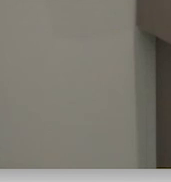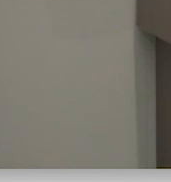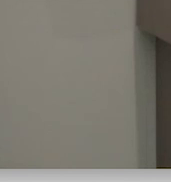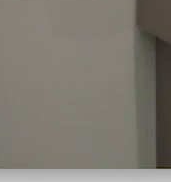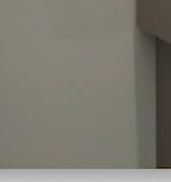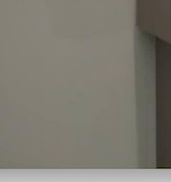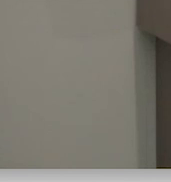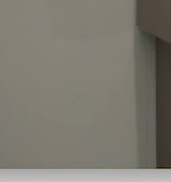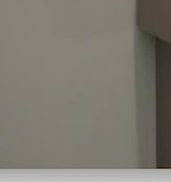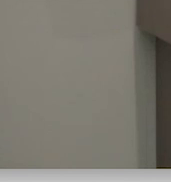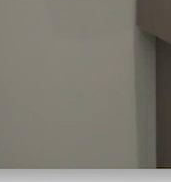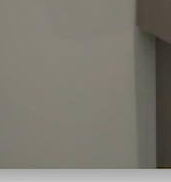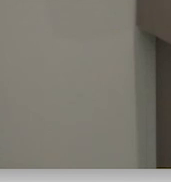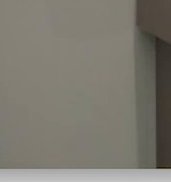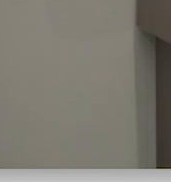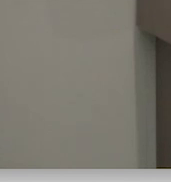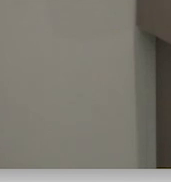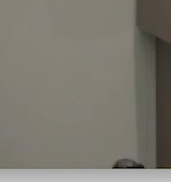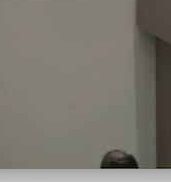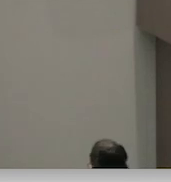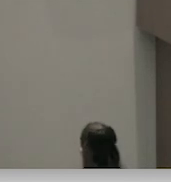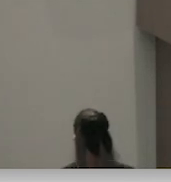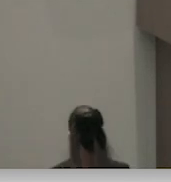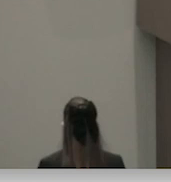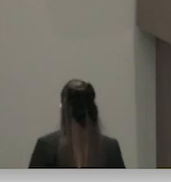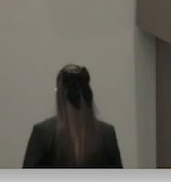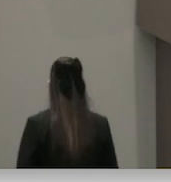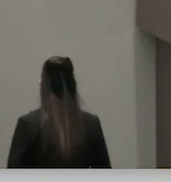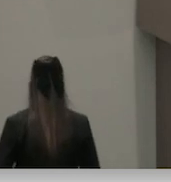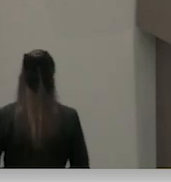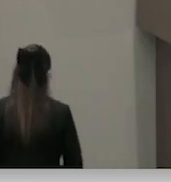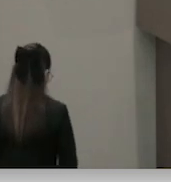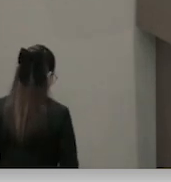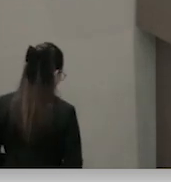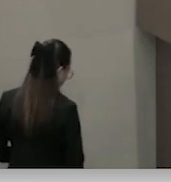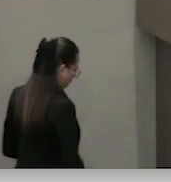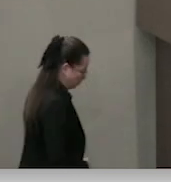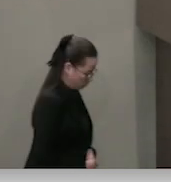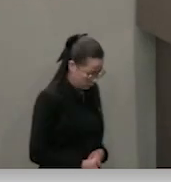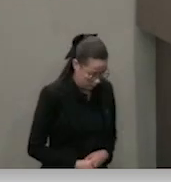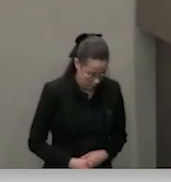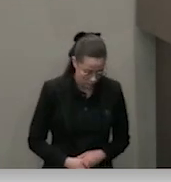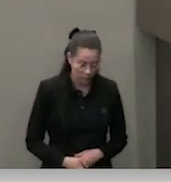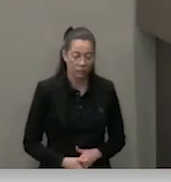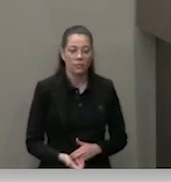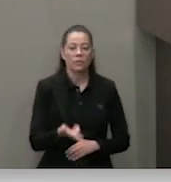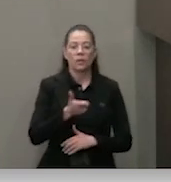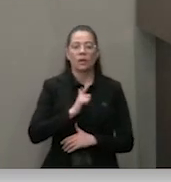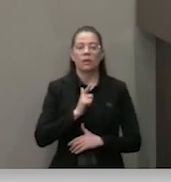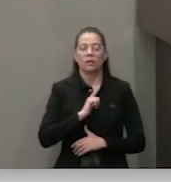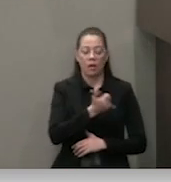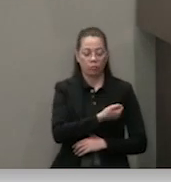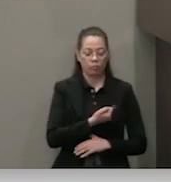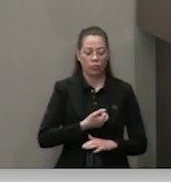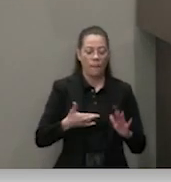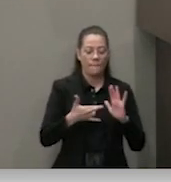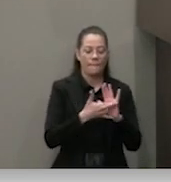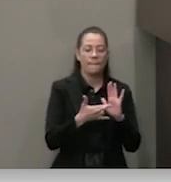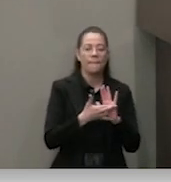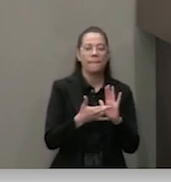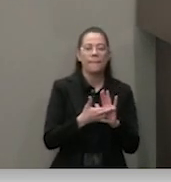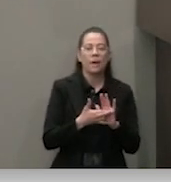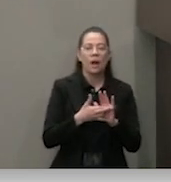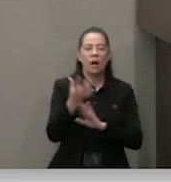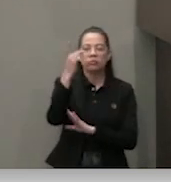qu 4ª reunião plenária da 18ª legislatura de 1eo de